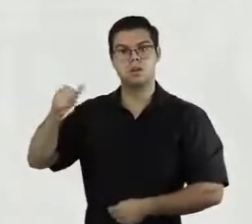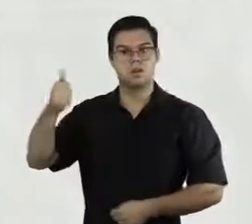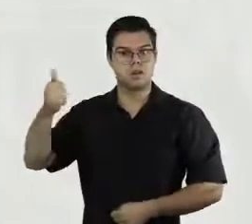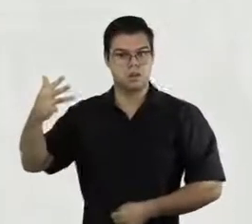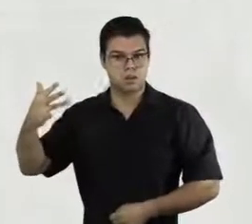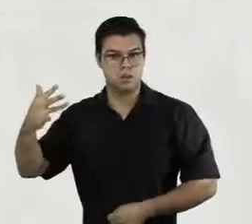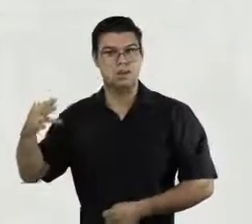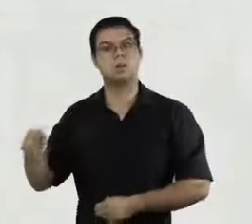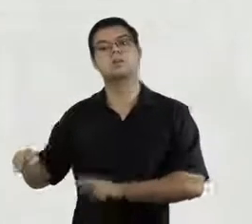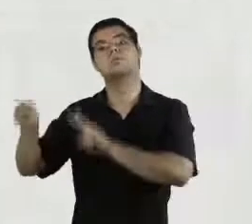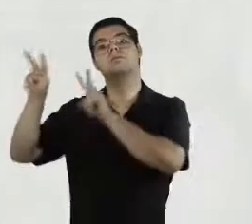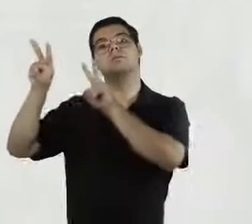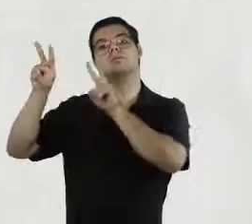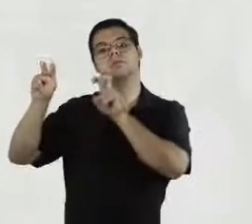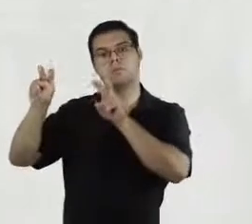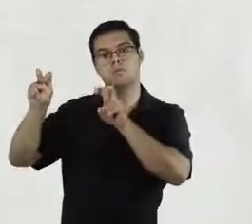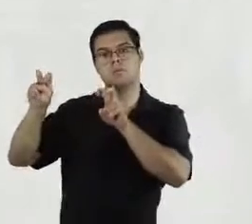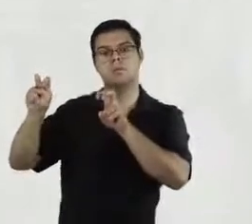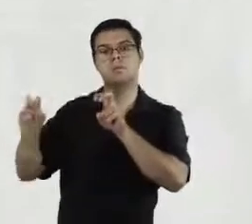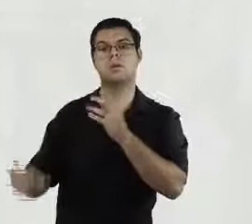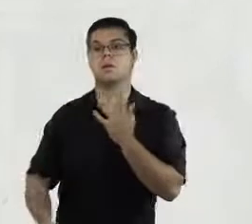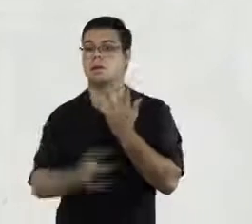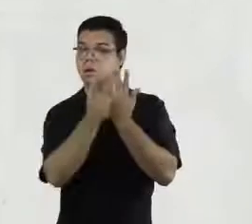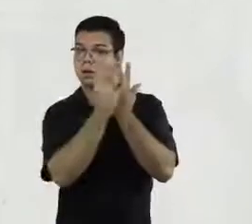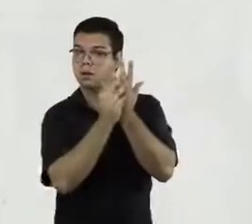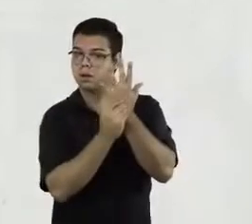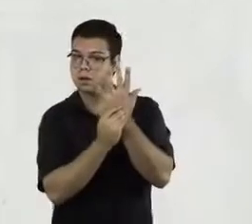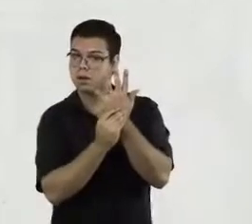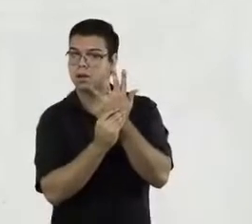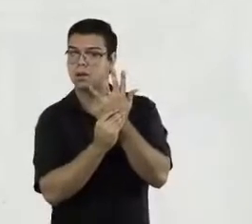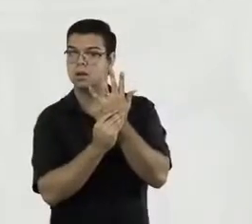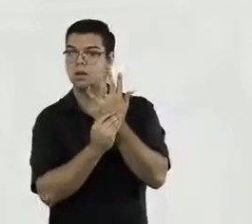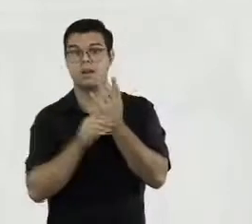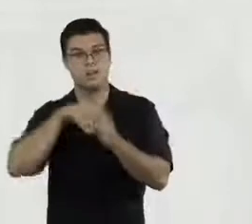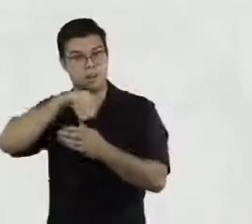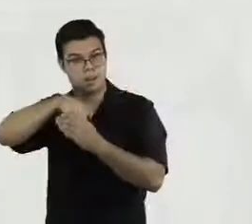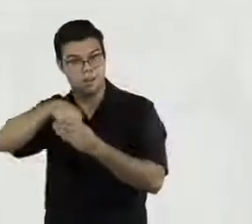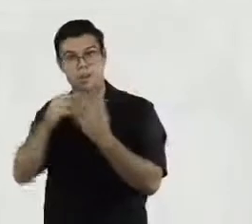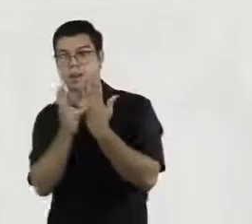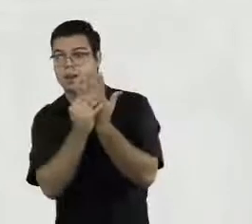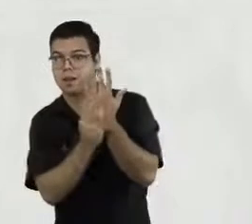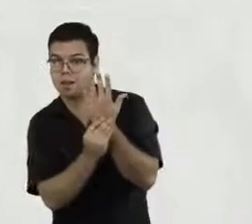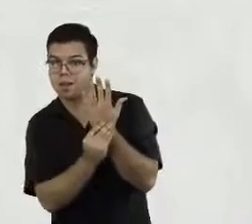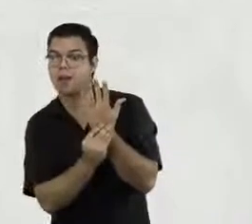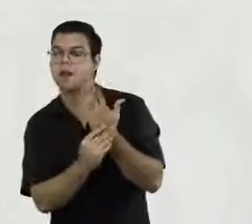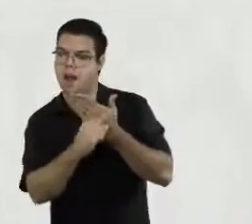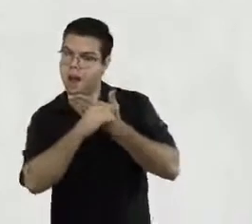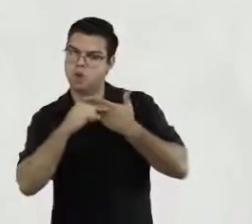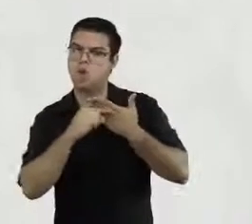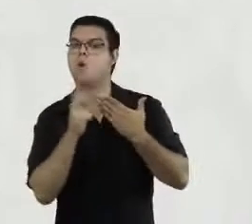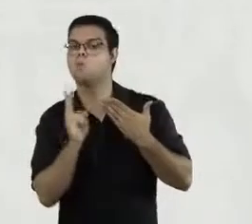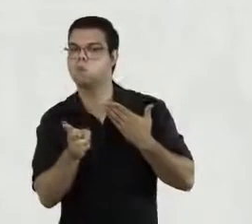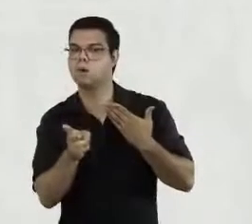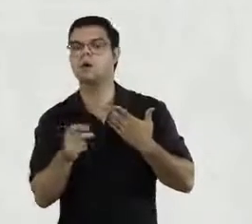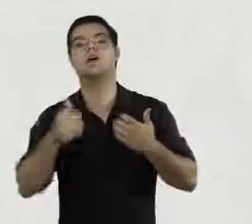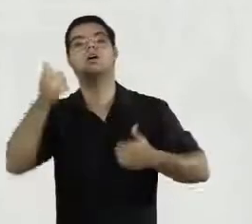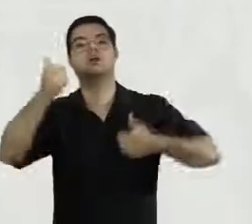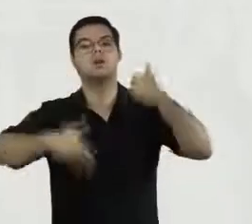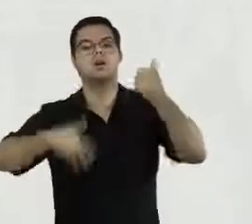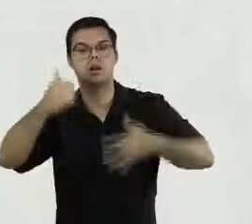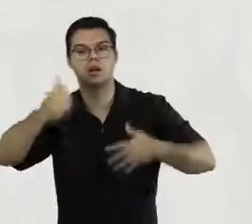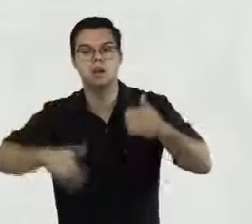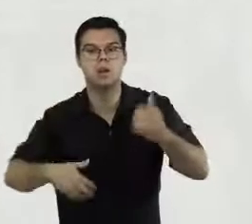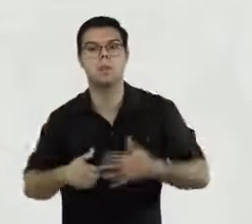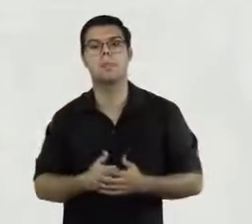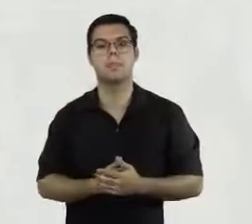of Bibliographies, do autor, que foi publicada, o mesmo autor, né, que foi publicada pela Bibliographical Society